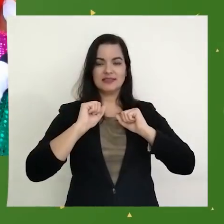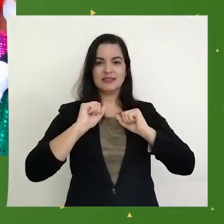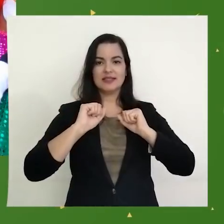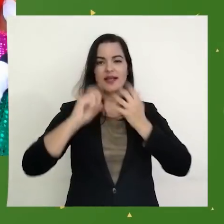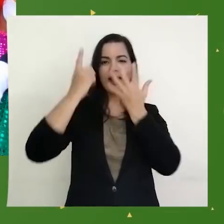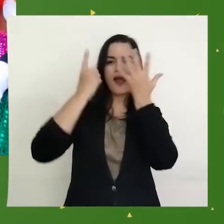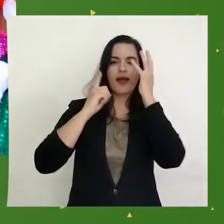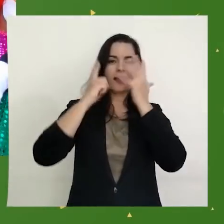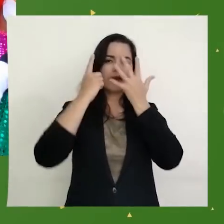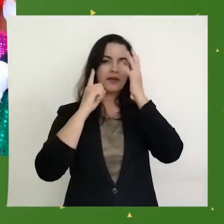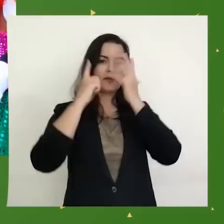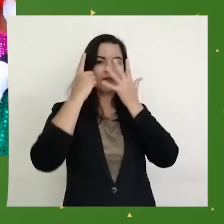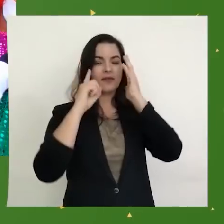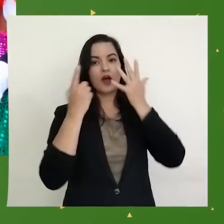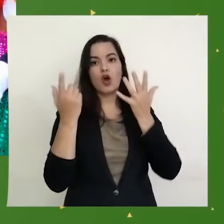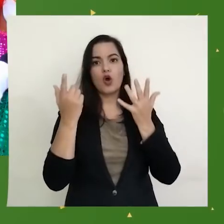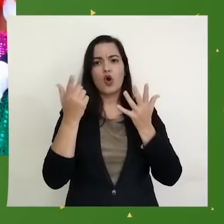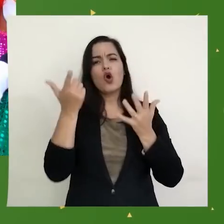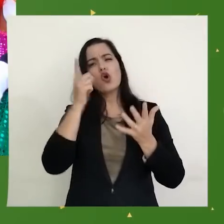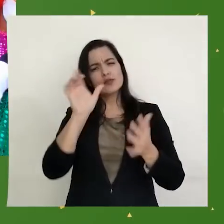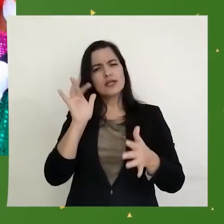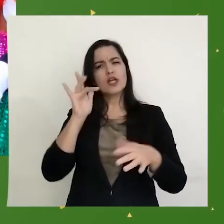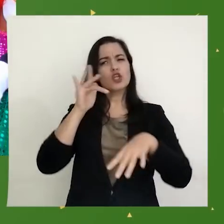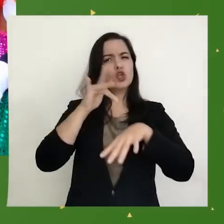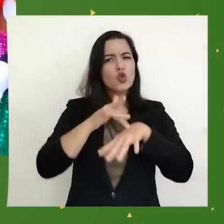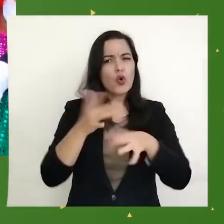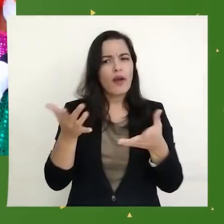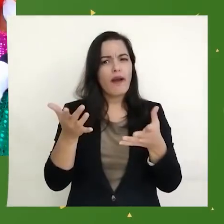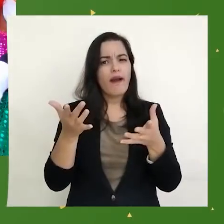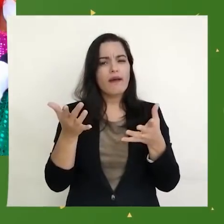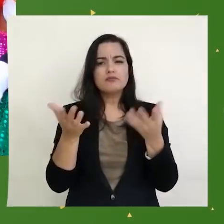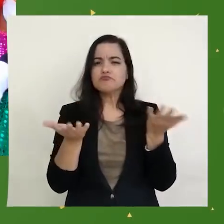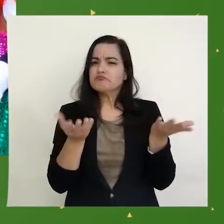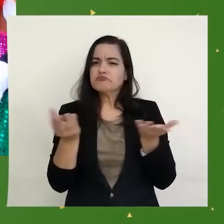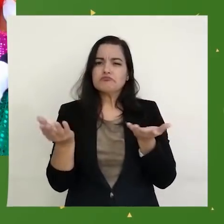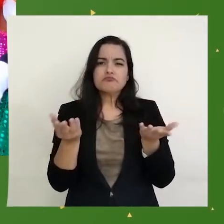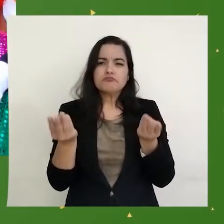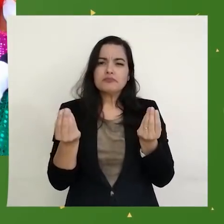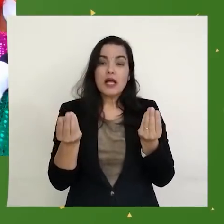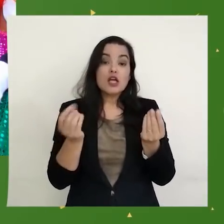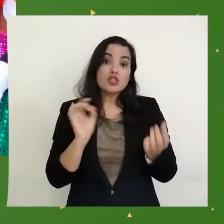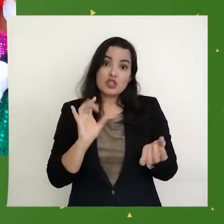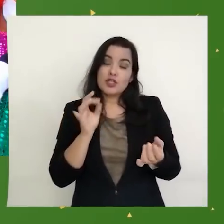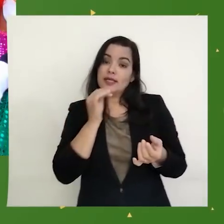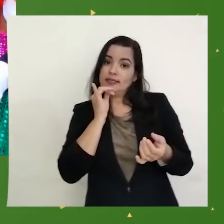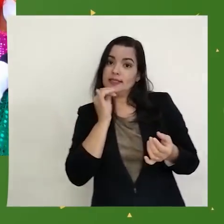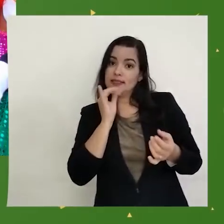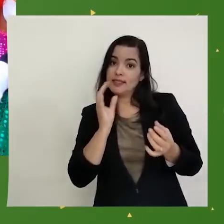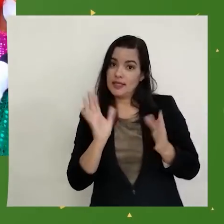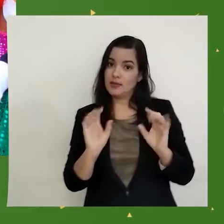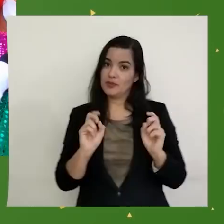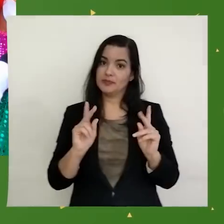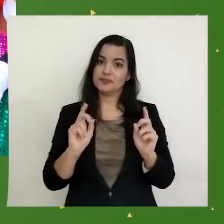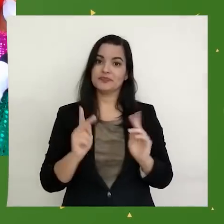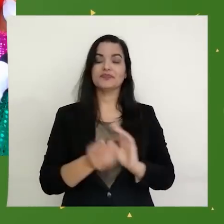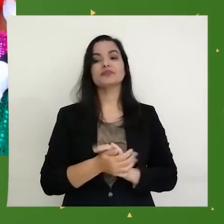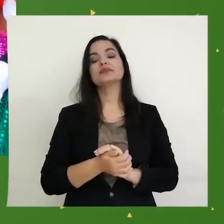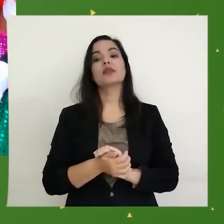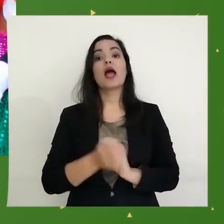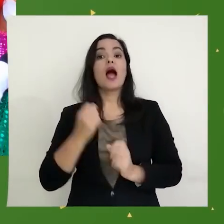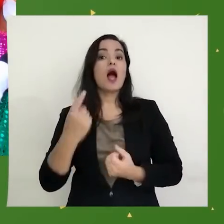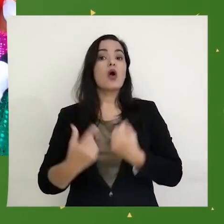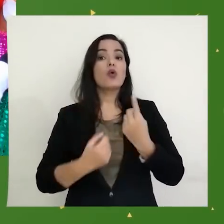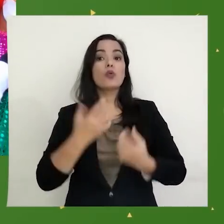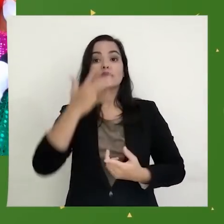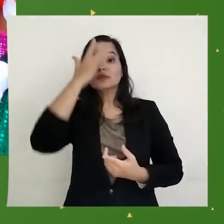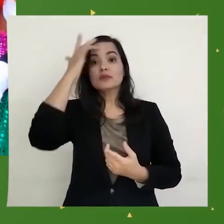para algumas pessoas, lembra que eu falei lá no começo, estamos dando alguns exemplos apenas, tá bom? Para